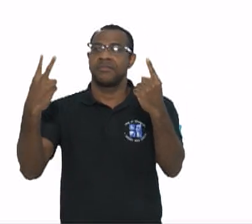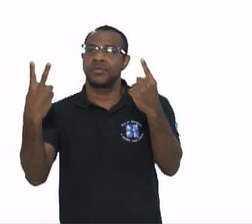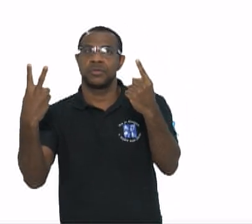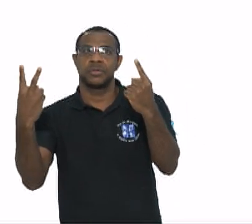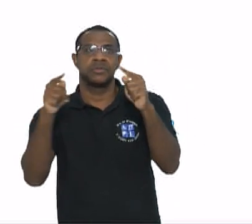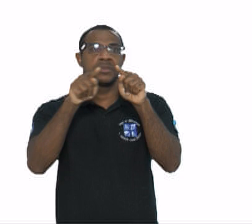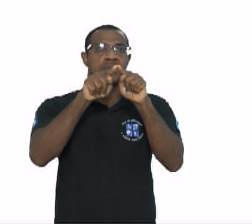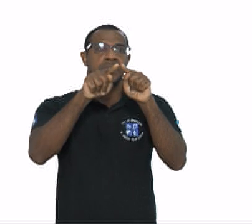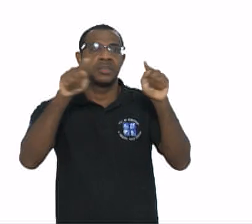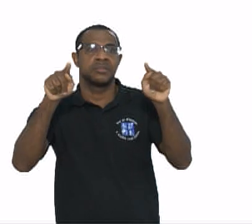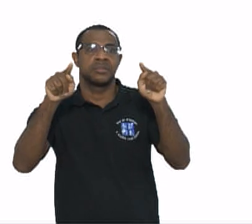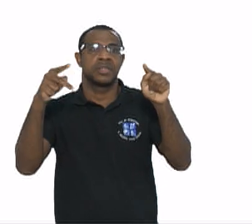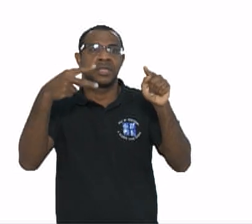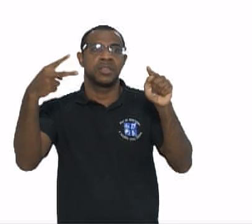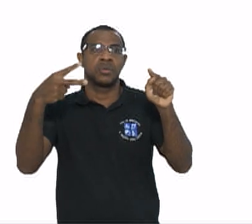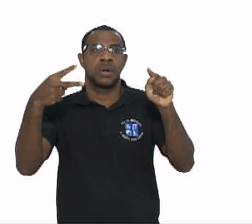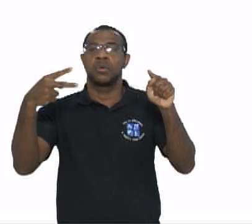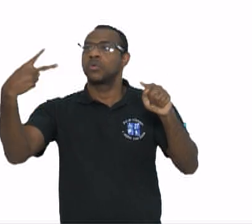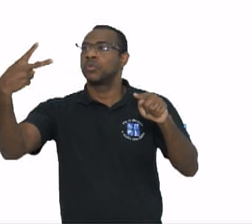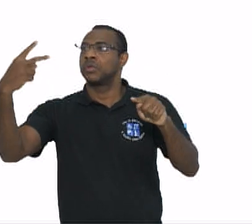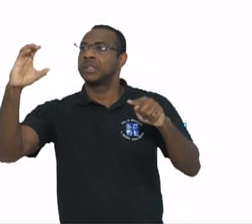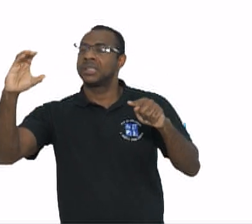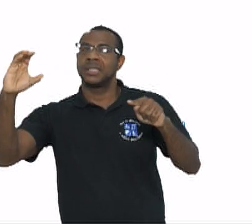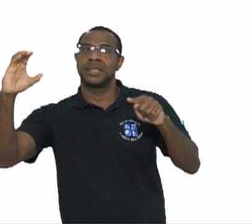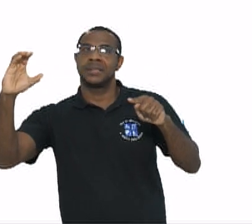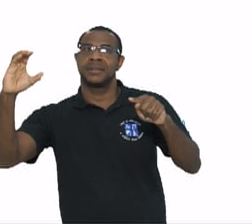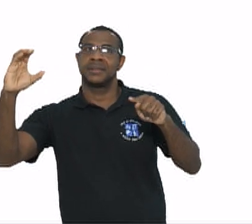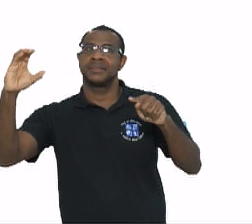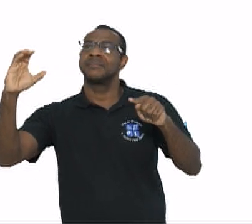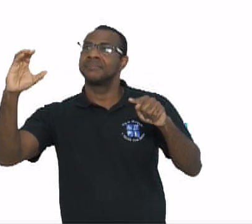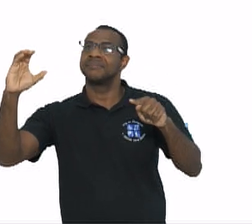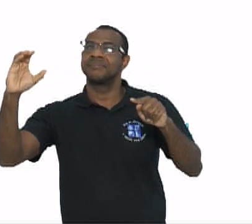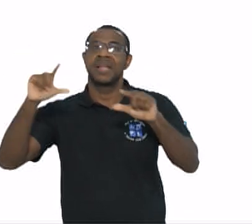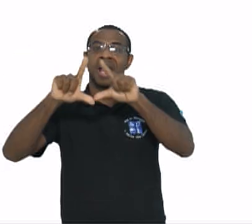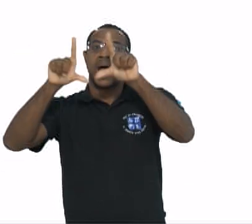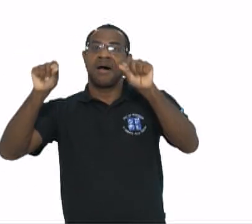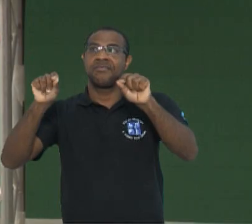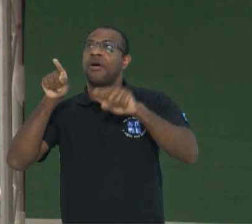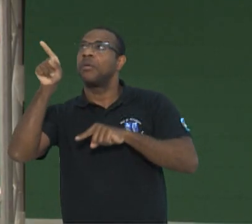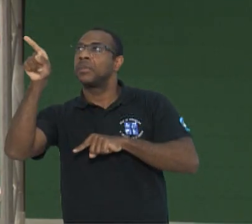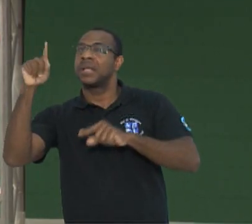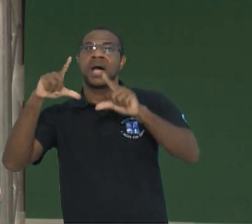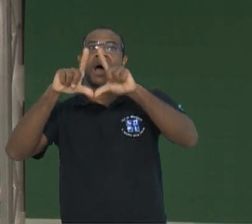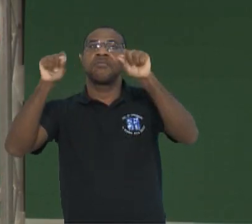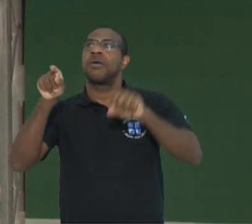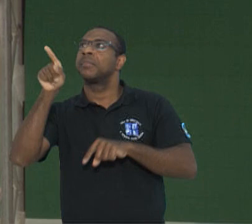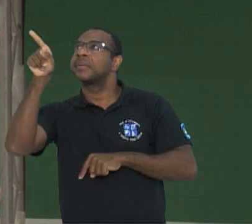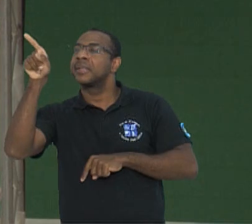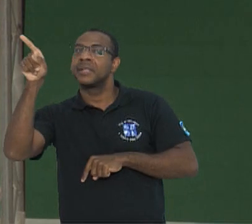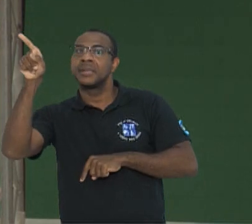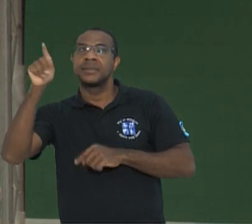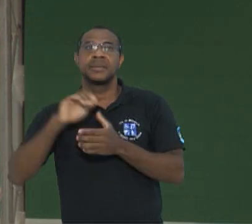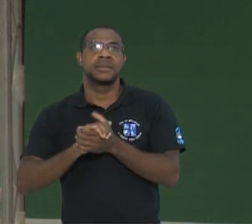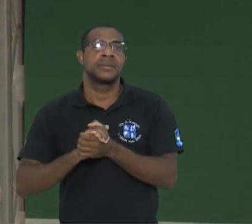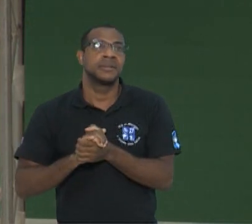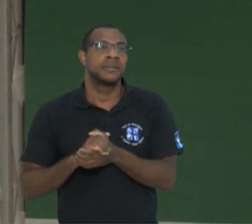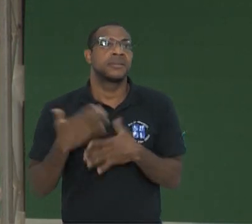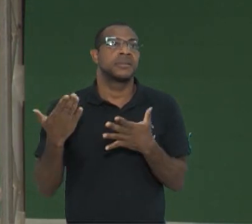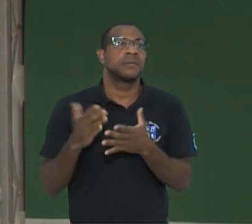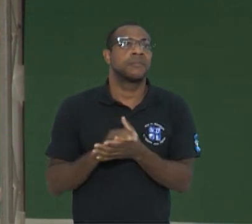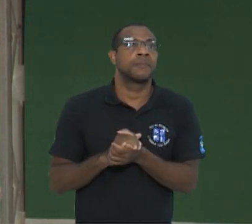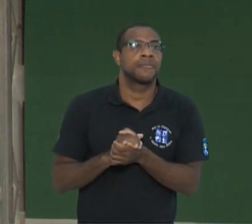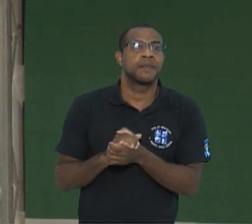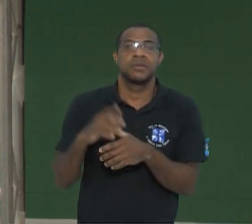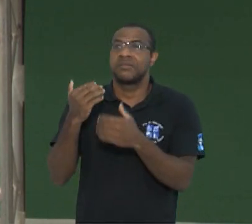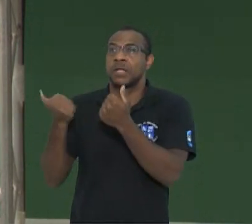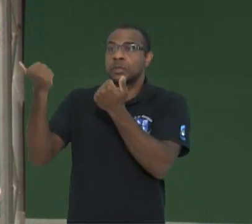2C. Logo, eu preciso calcular o valor de C, senão eu não consigo responder o exercício. E aí eu deixei aqui